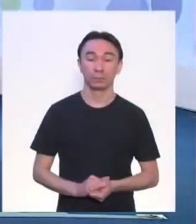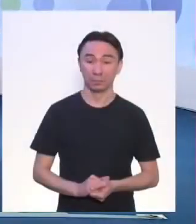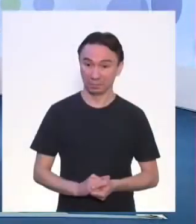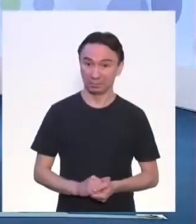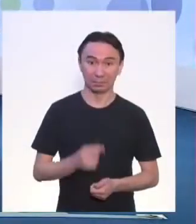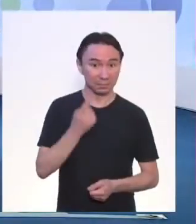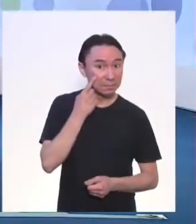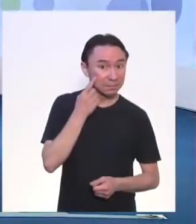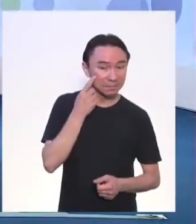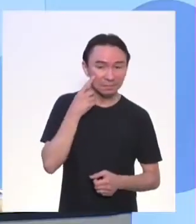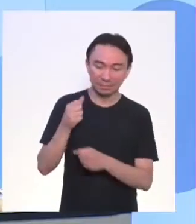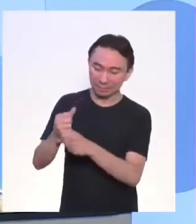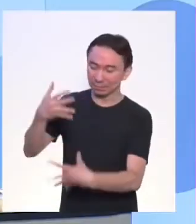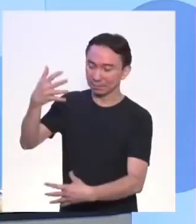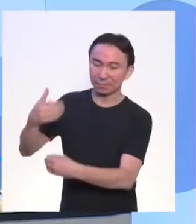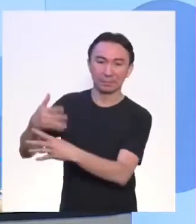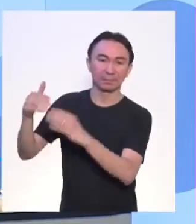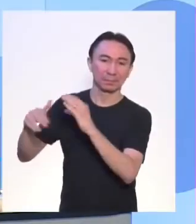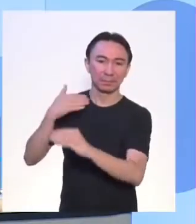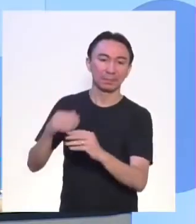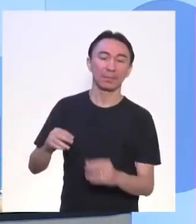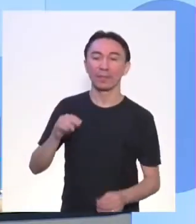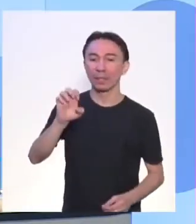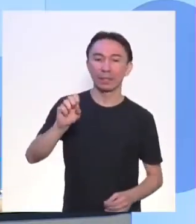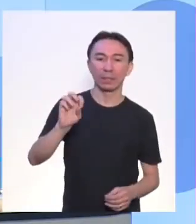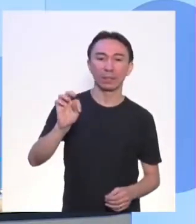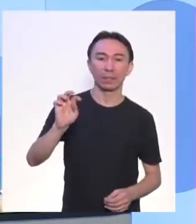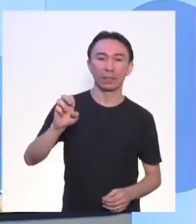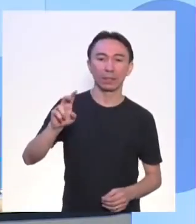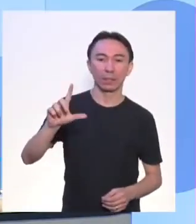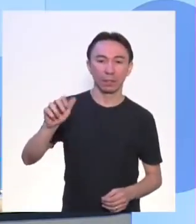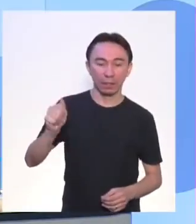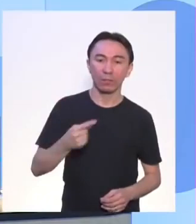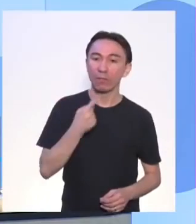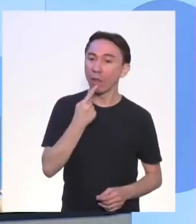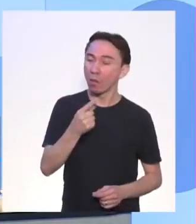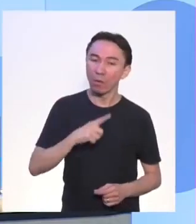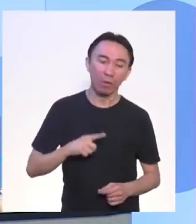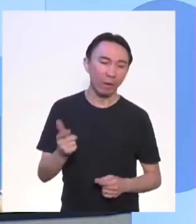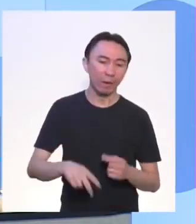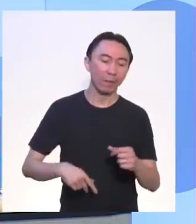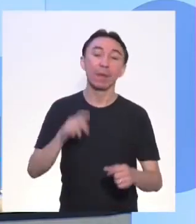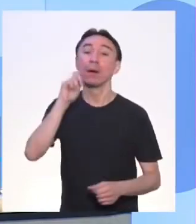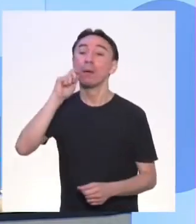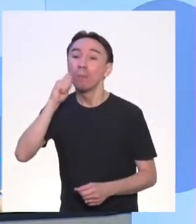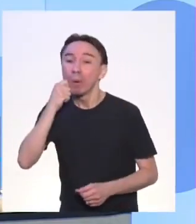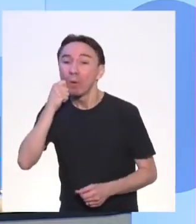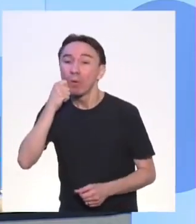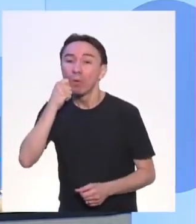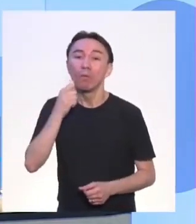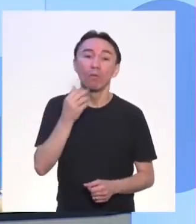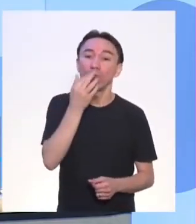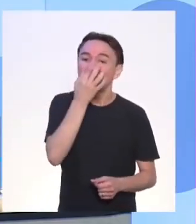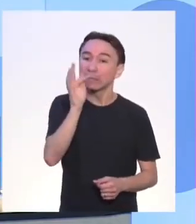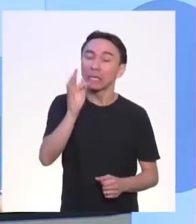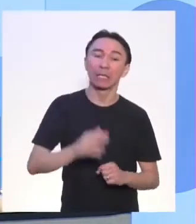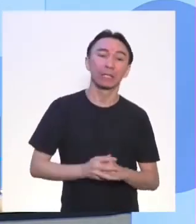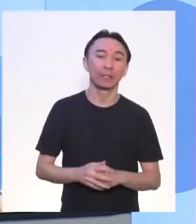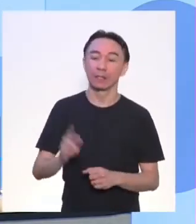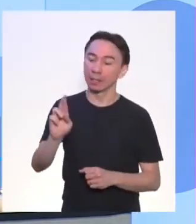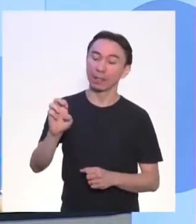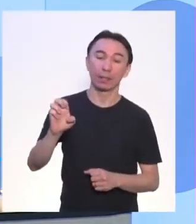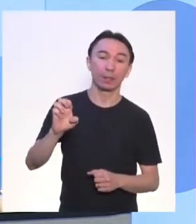Bom, vamos lá, Elaine. Ó. A Estela, da Proqueila, colocou pão francês. A Rebeca, da